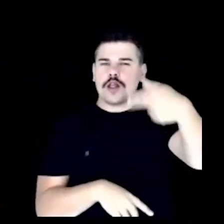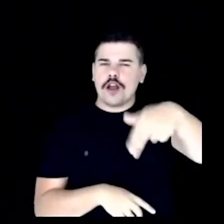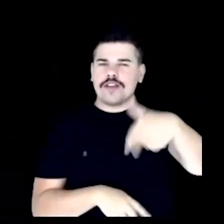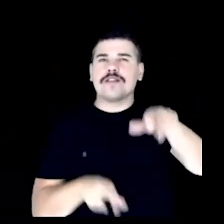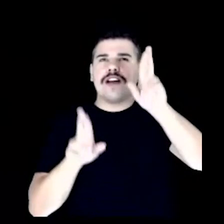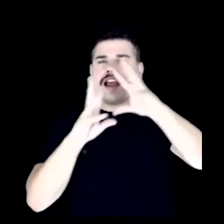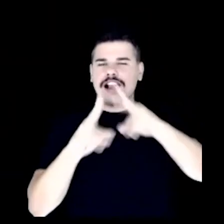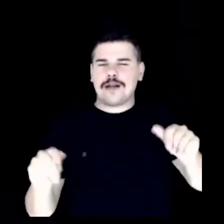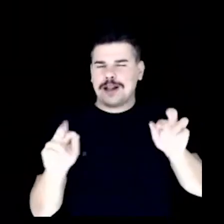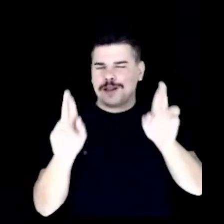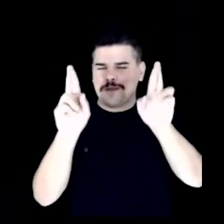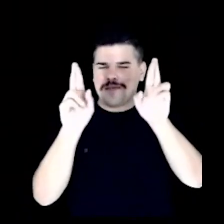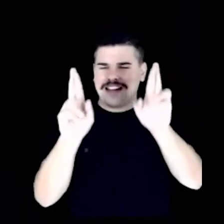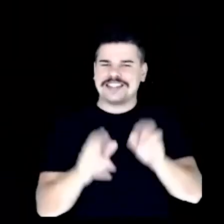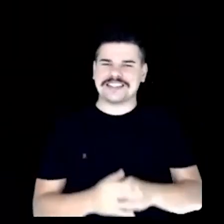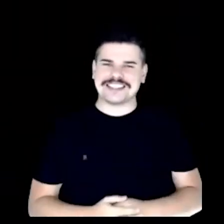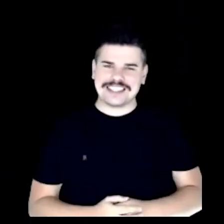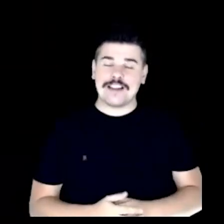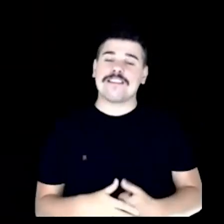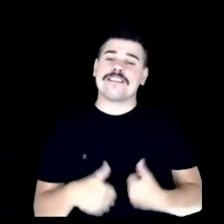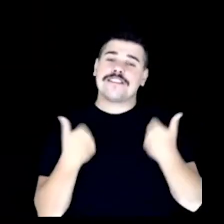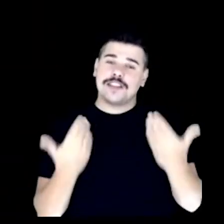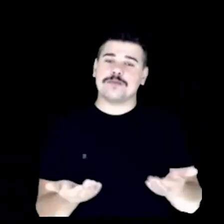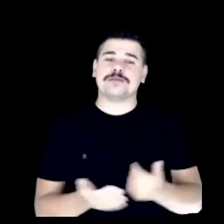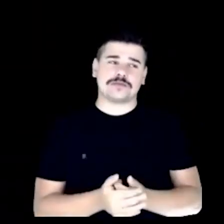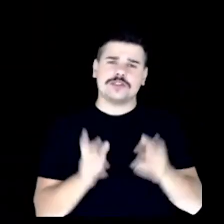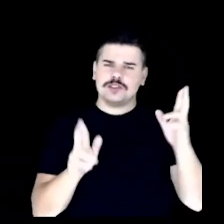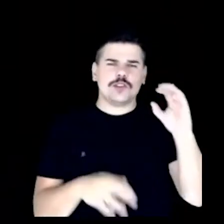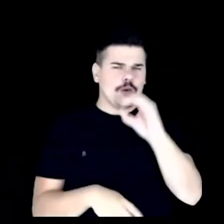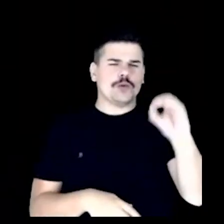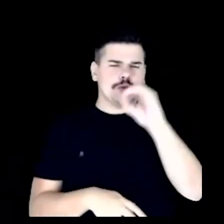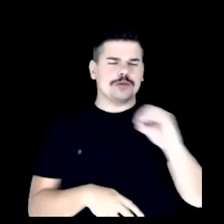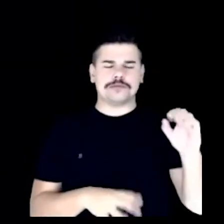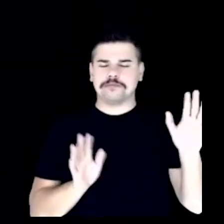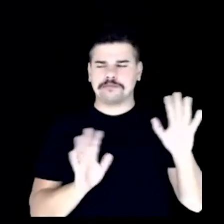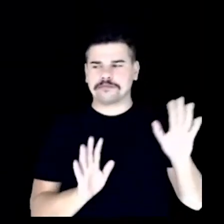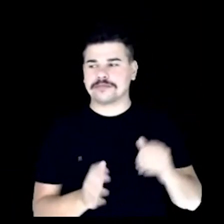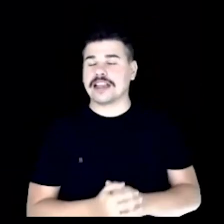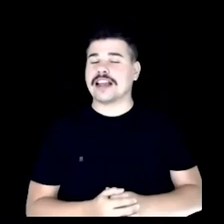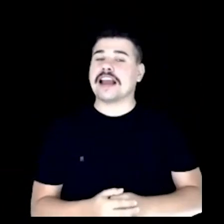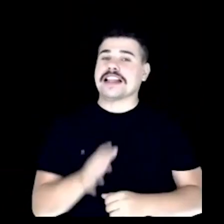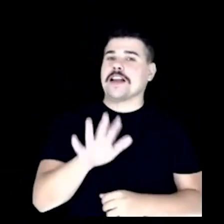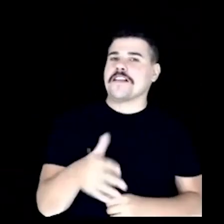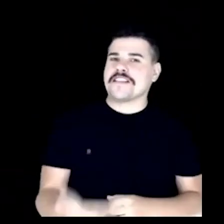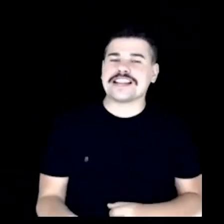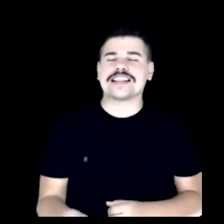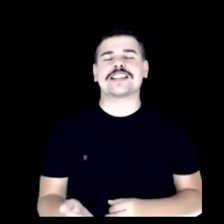vai ter passado. Já foi, gente. Gente, outubro, né? Deixa para